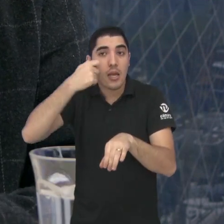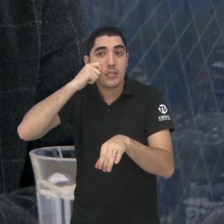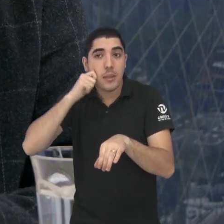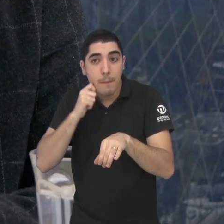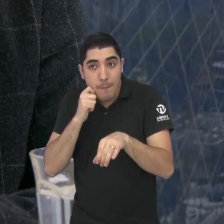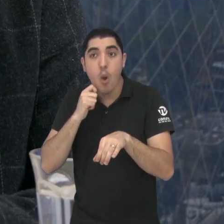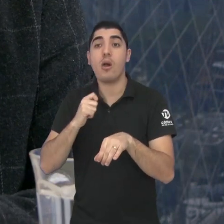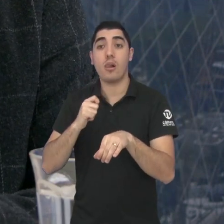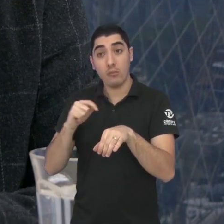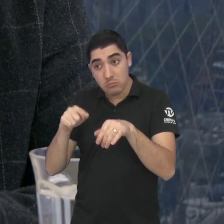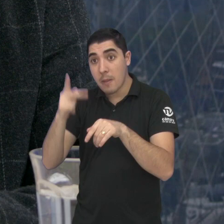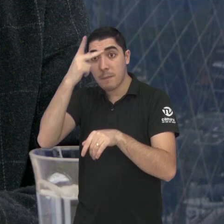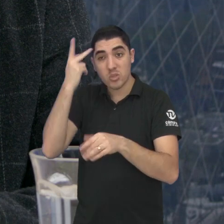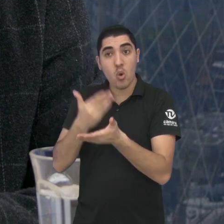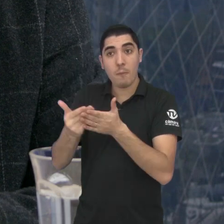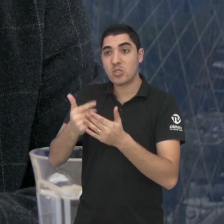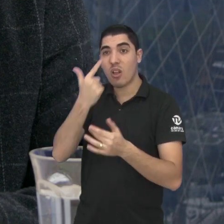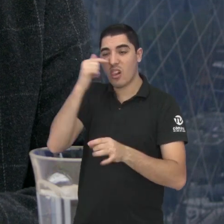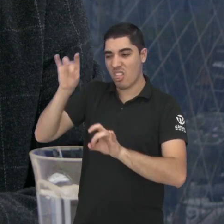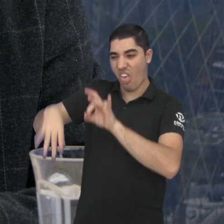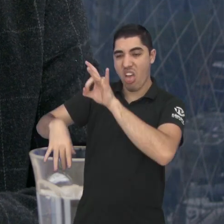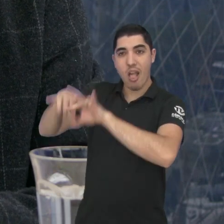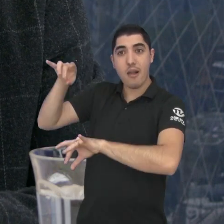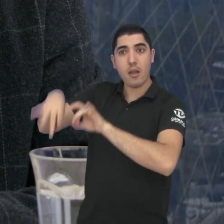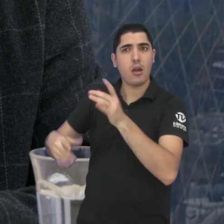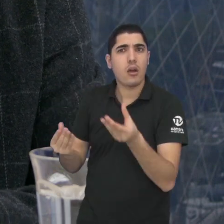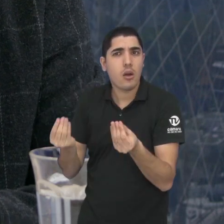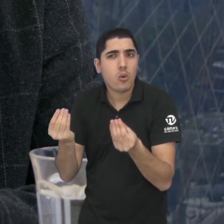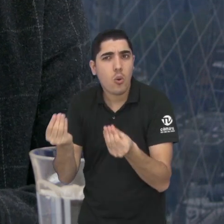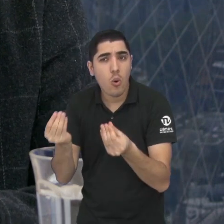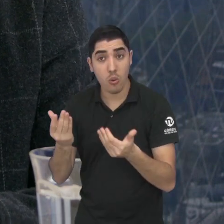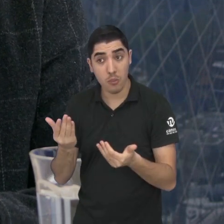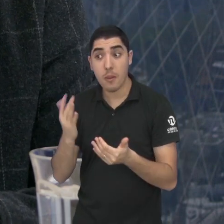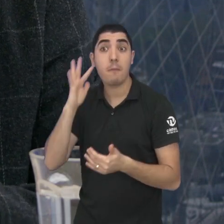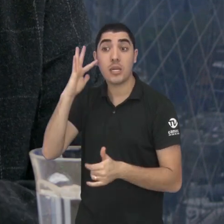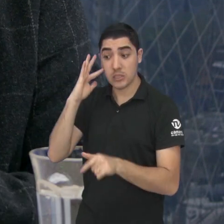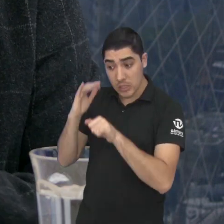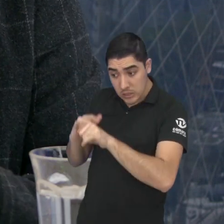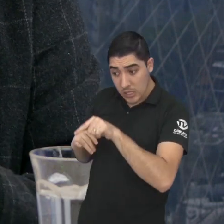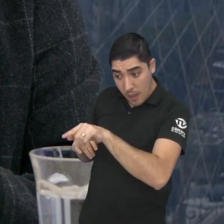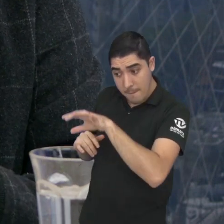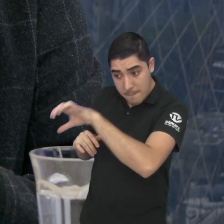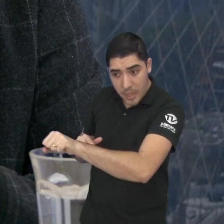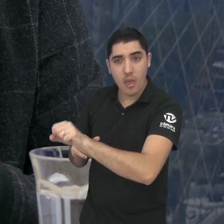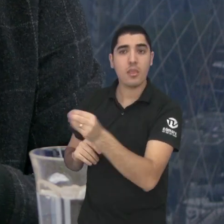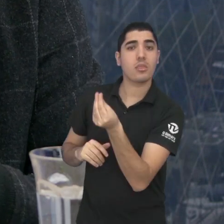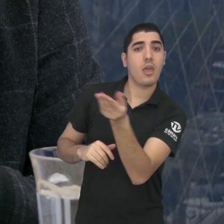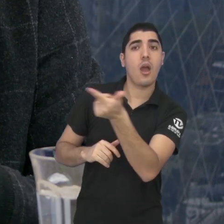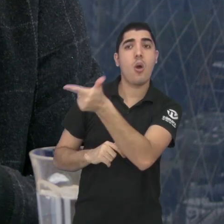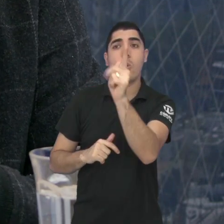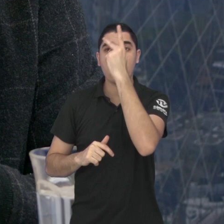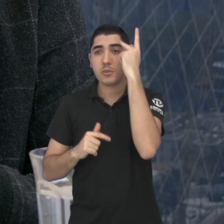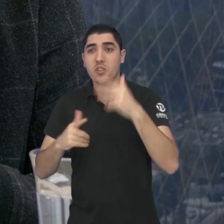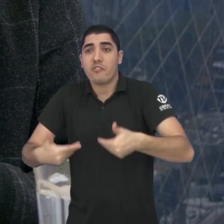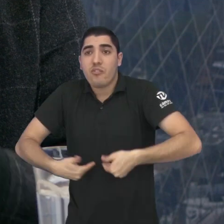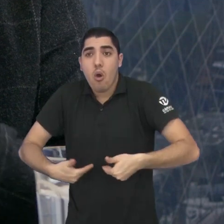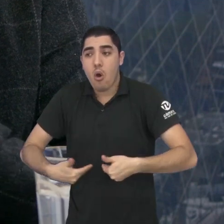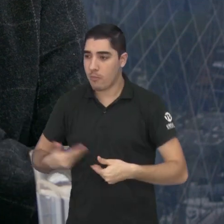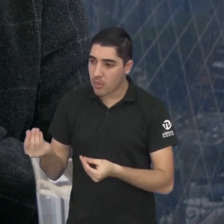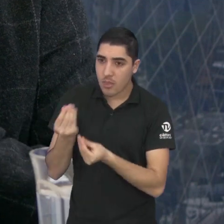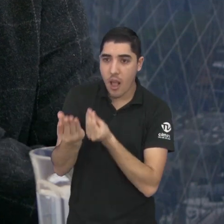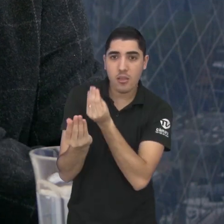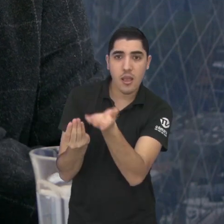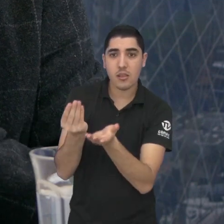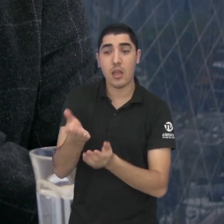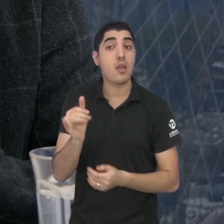acontecem que poderiam ser aproveitado, né? Com essas pessoas que estão passando fome. E mesmo em casa, a gente, né? Eu falo,